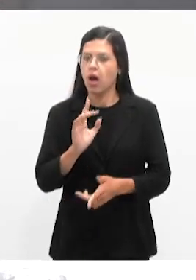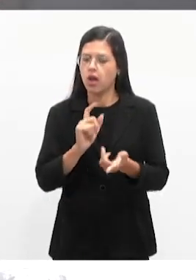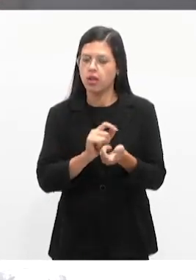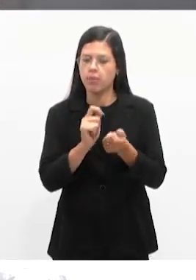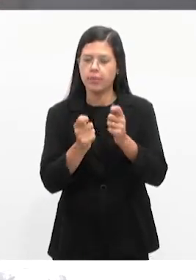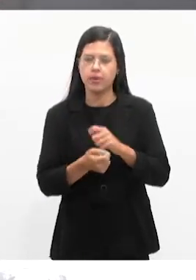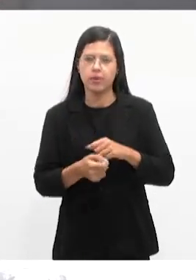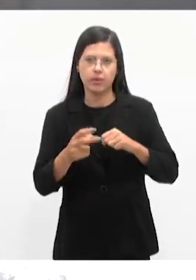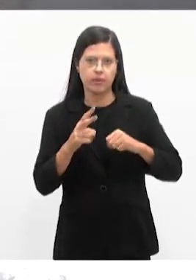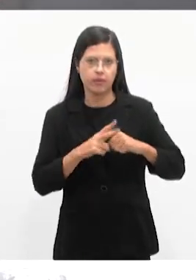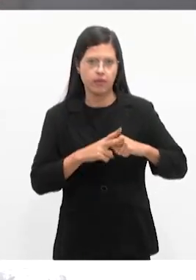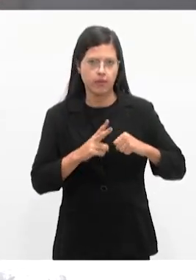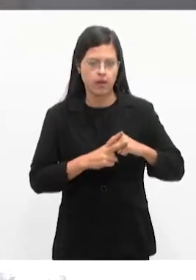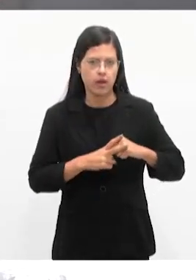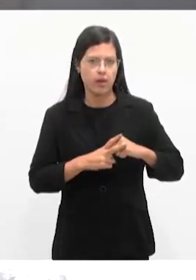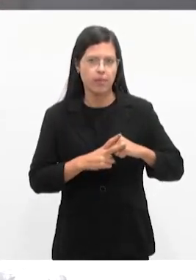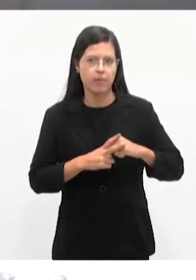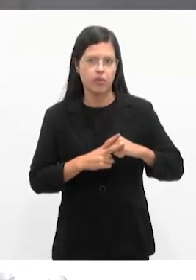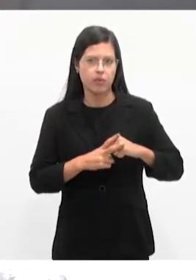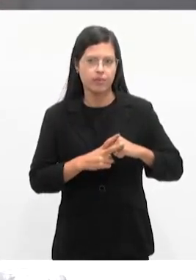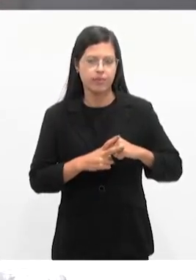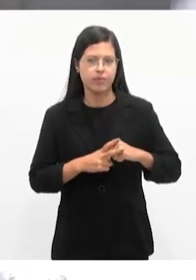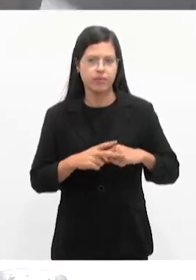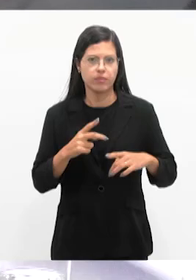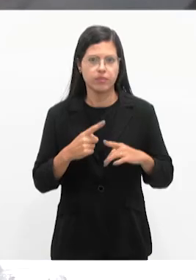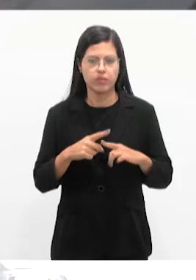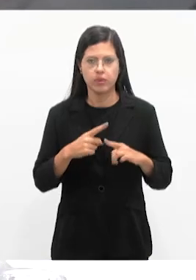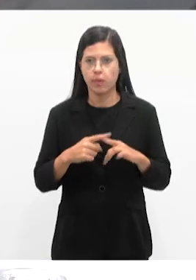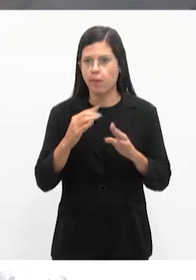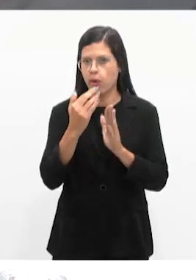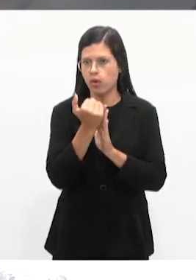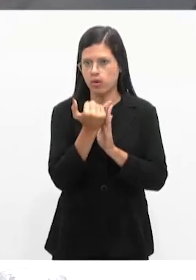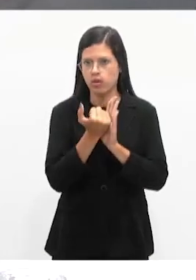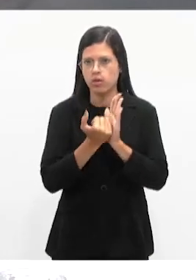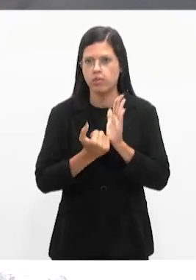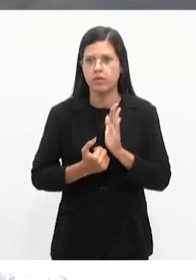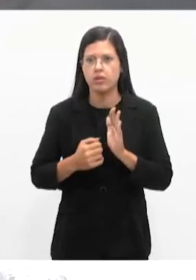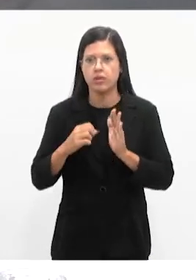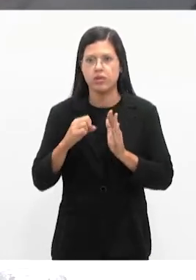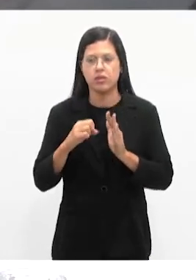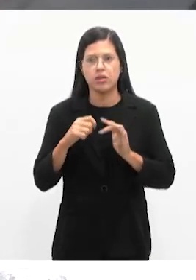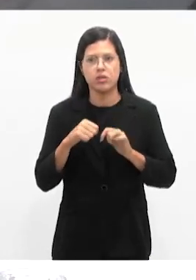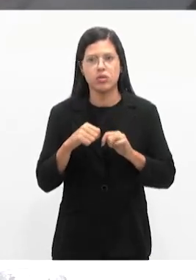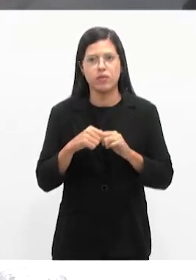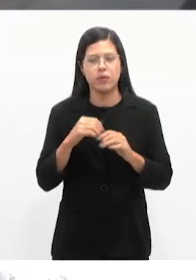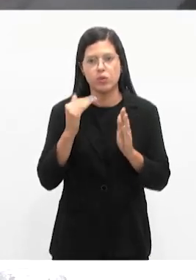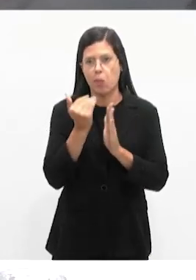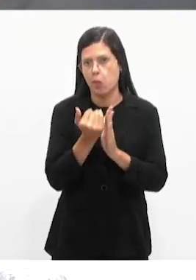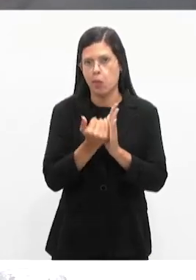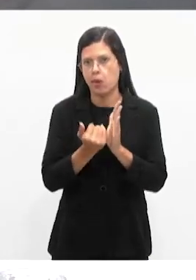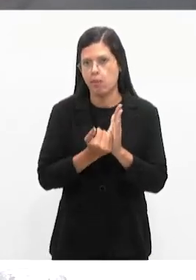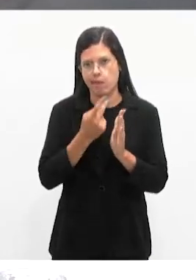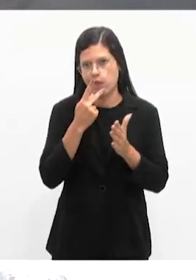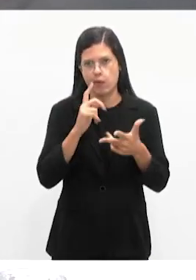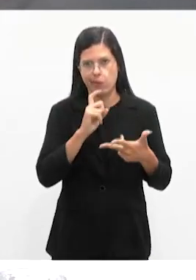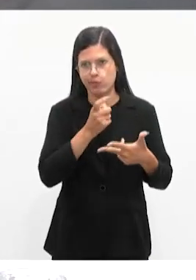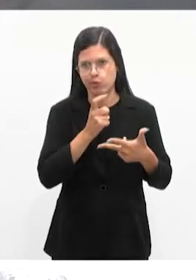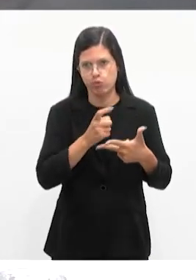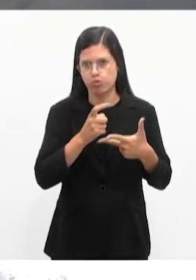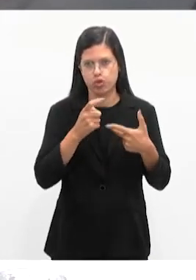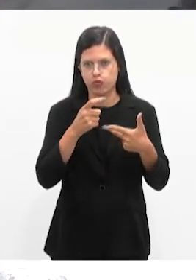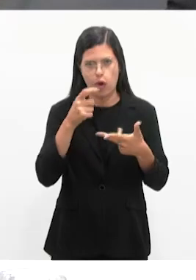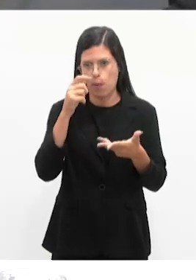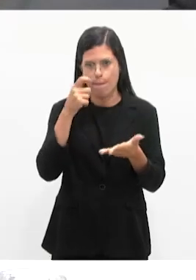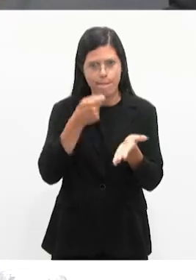verbo, porque é programa. A gente faz um programa e diz que o Executivo tem que executar inteirinho, né? Aí não é um